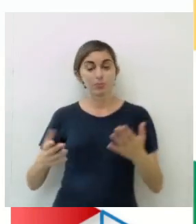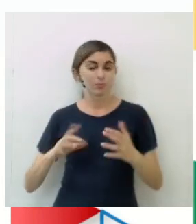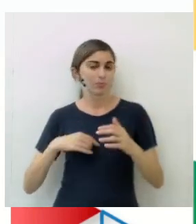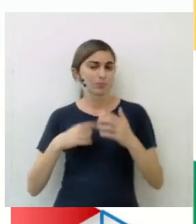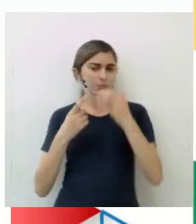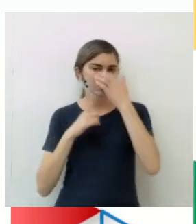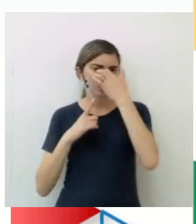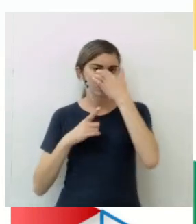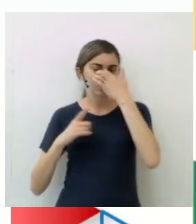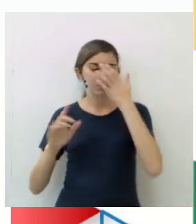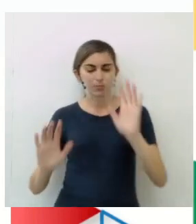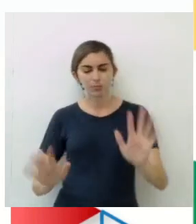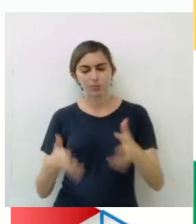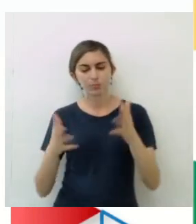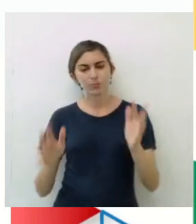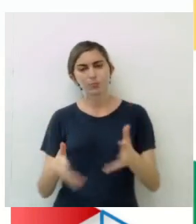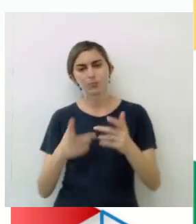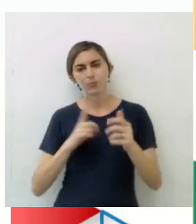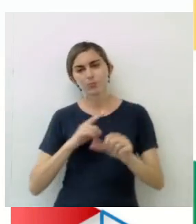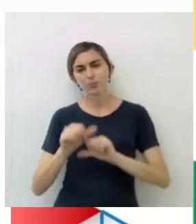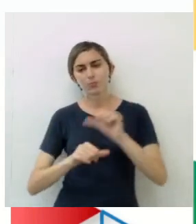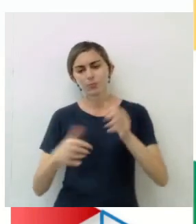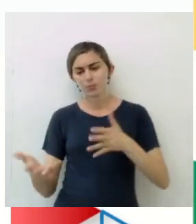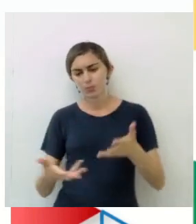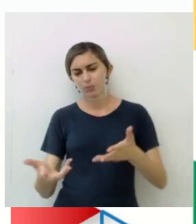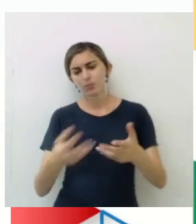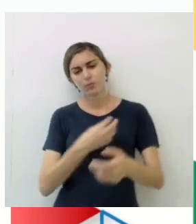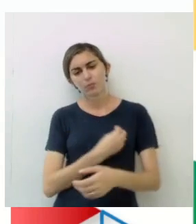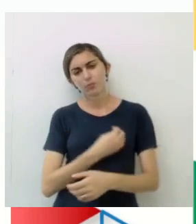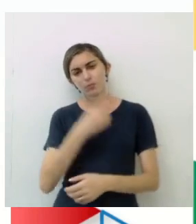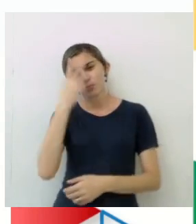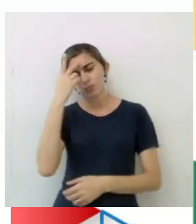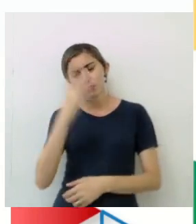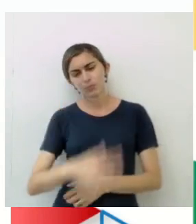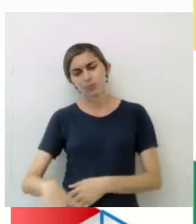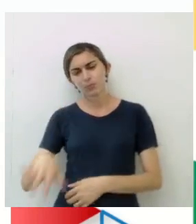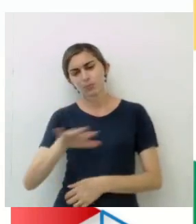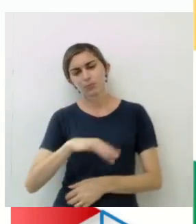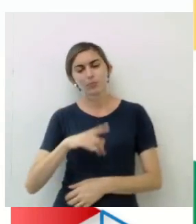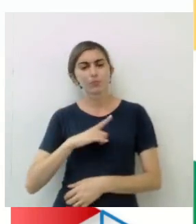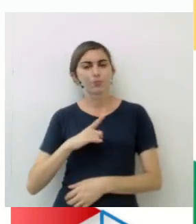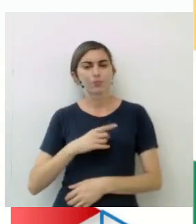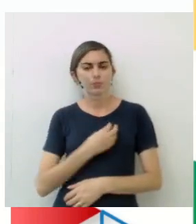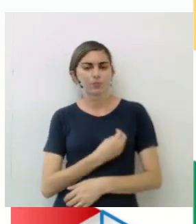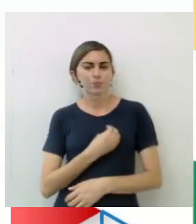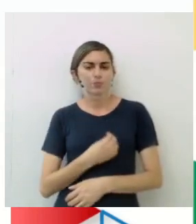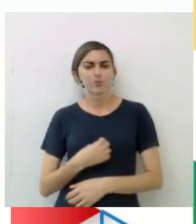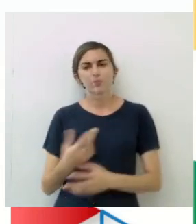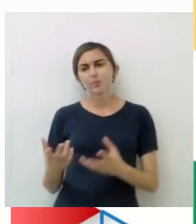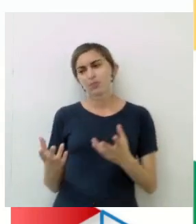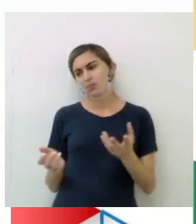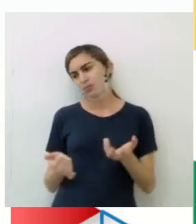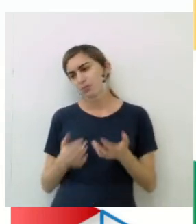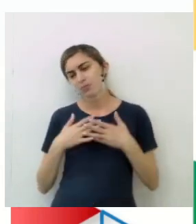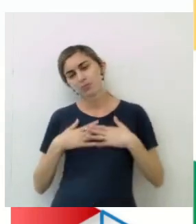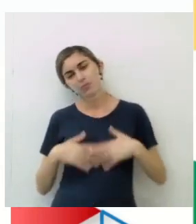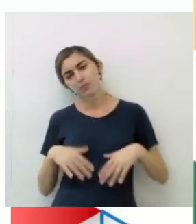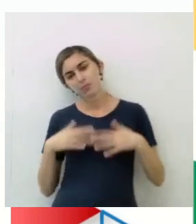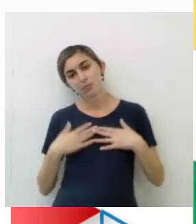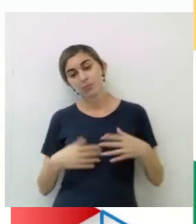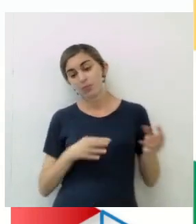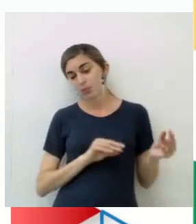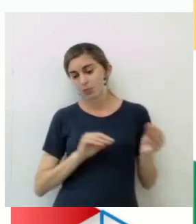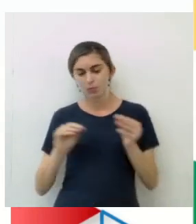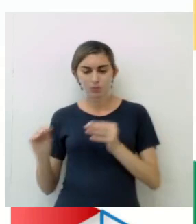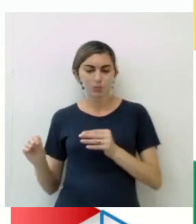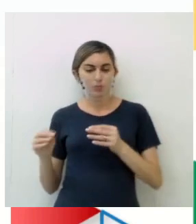gente vai promover o quê? Alteração no ritmo da vida das pessoas. Então, deixa de ser uma vida mais bucólica, mais tranquila, para a